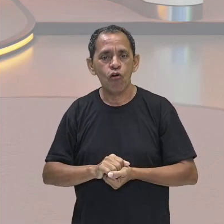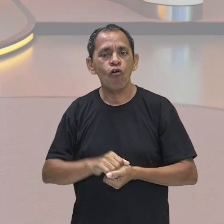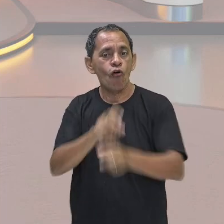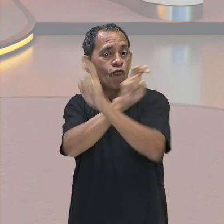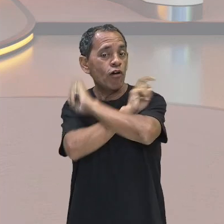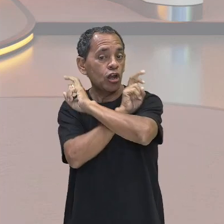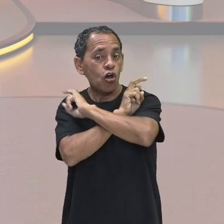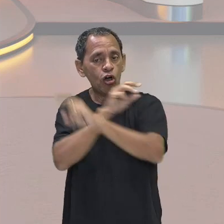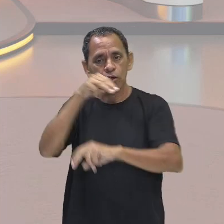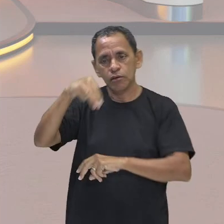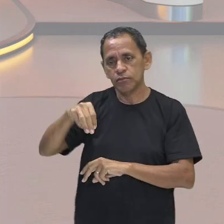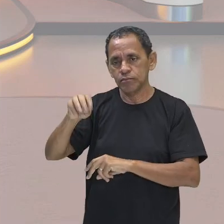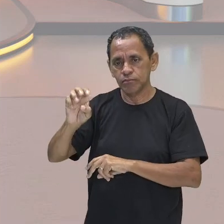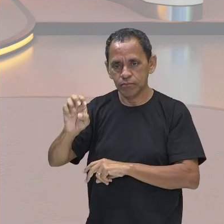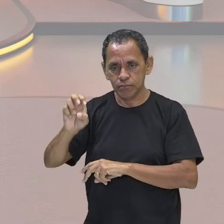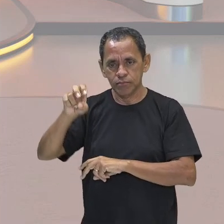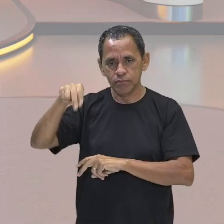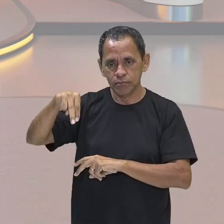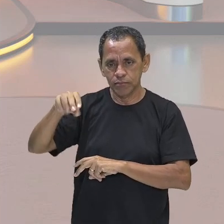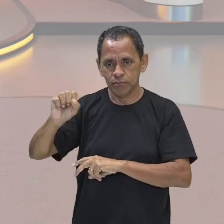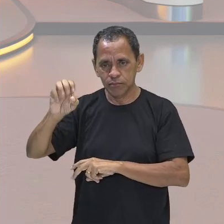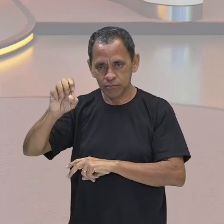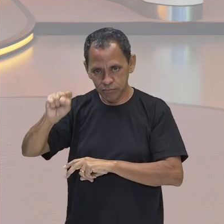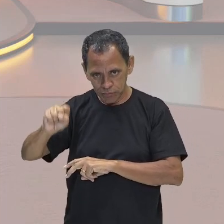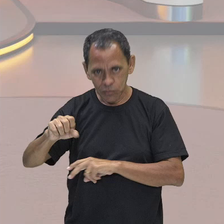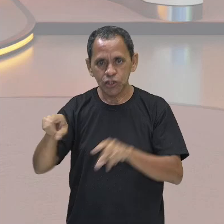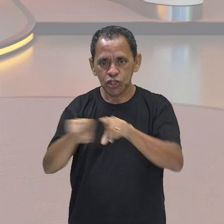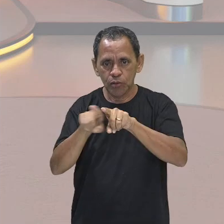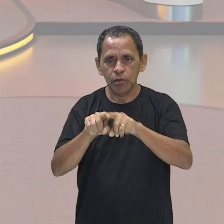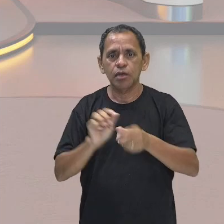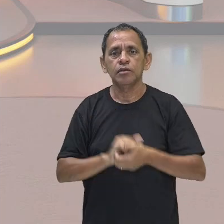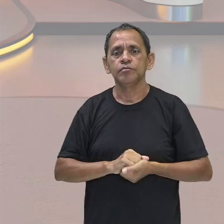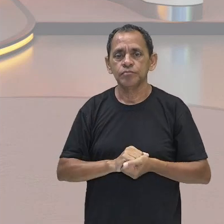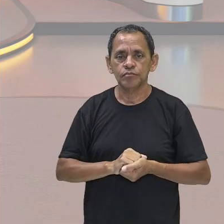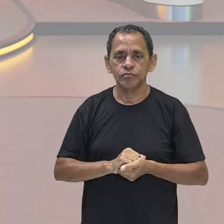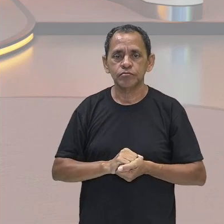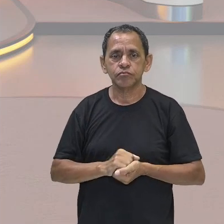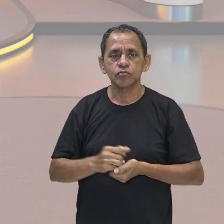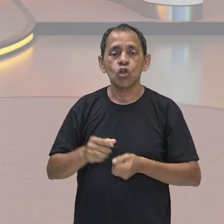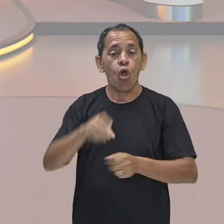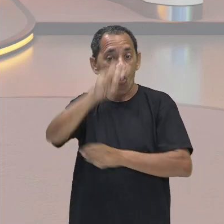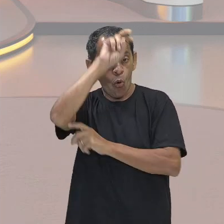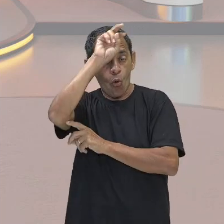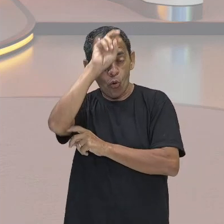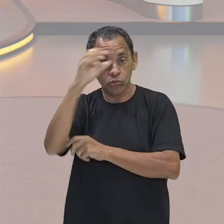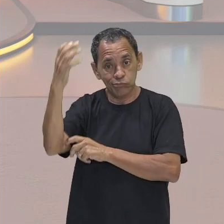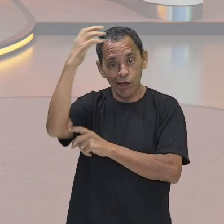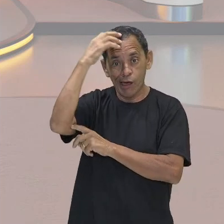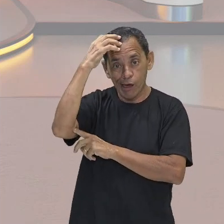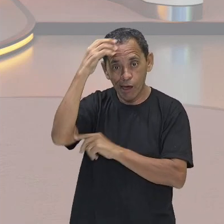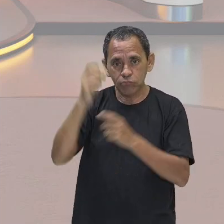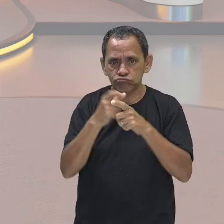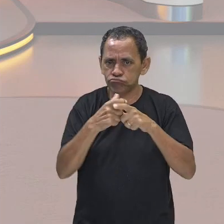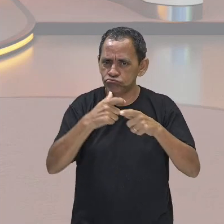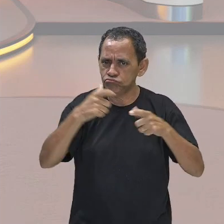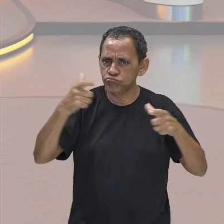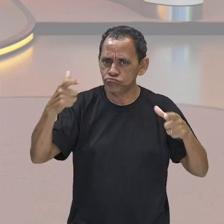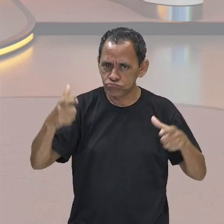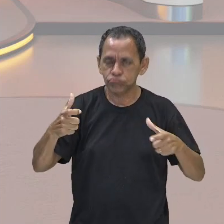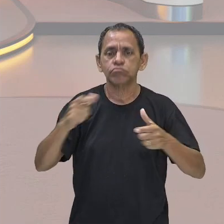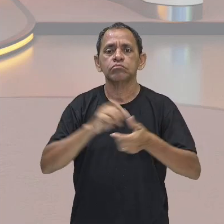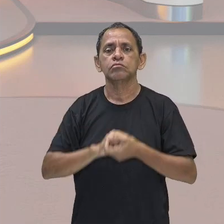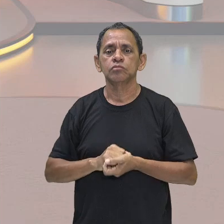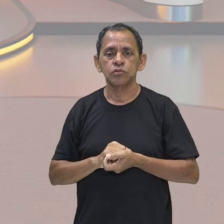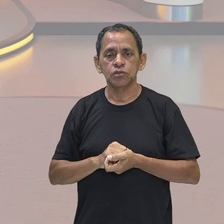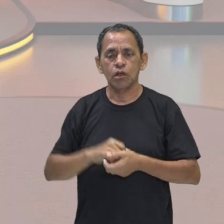Menes ou Namer. Surgiram no Egito reinos que foram ficando maiores até se resumir então a dois: o